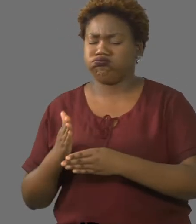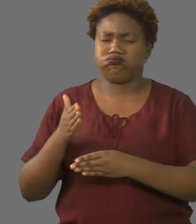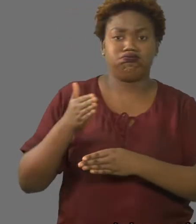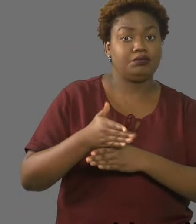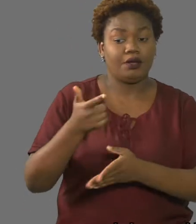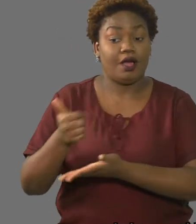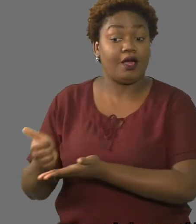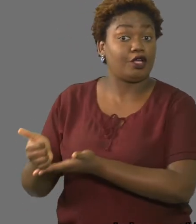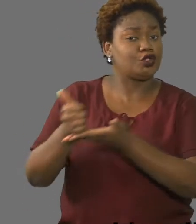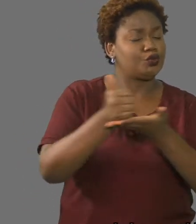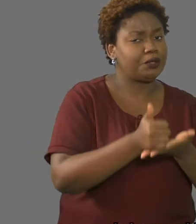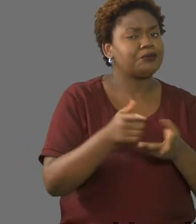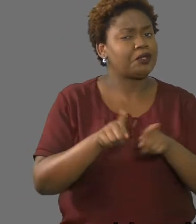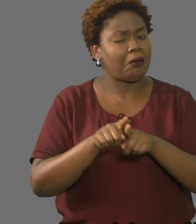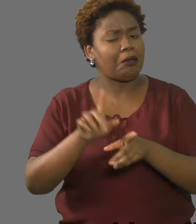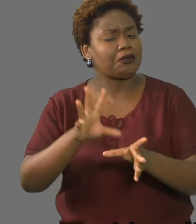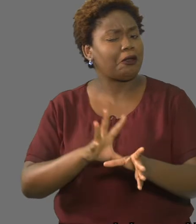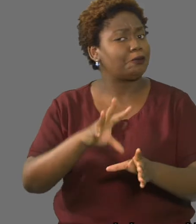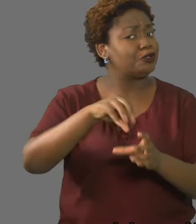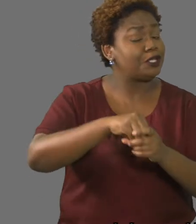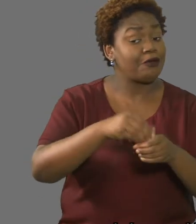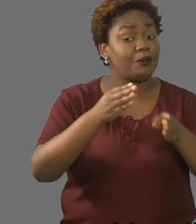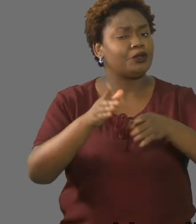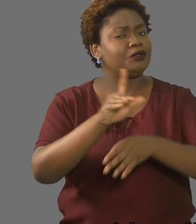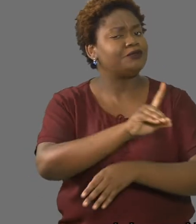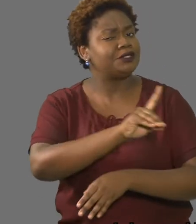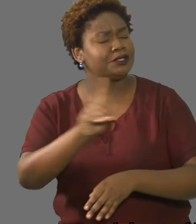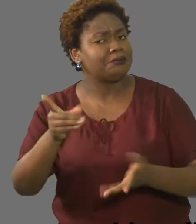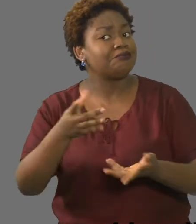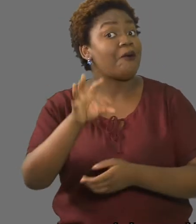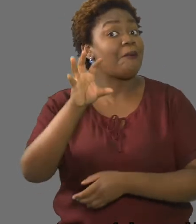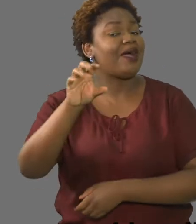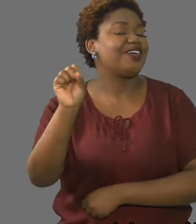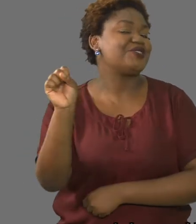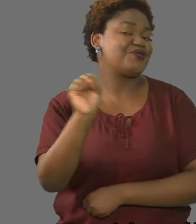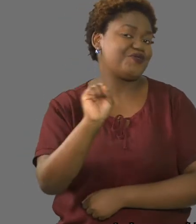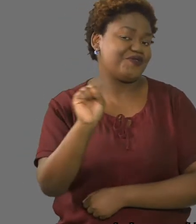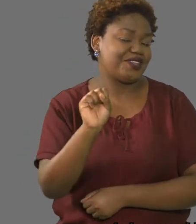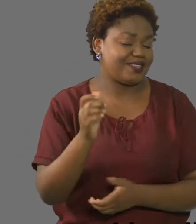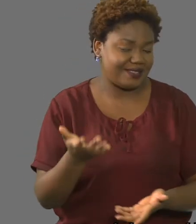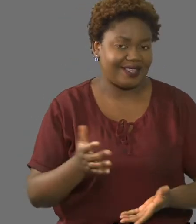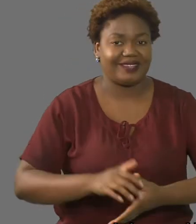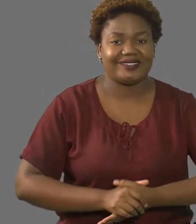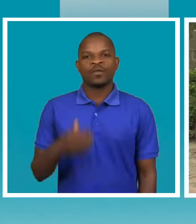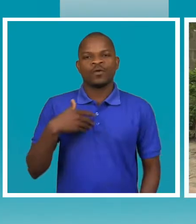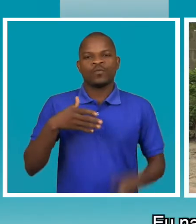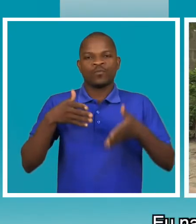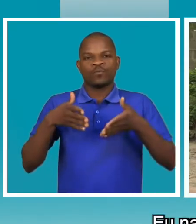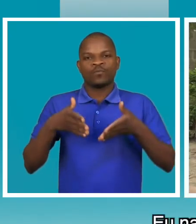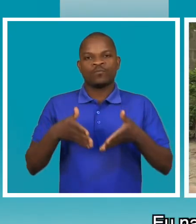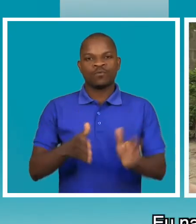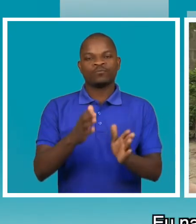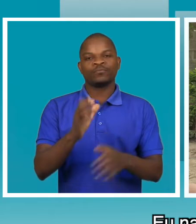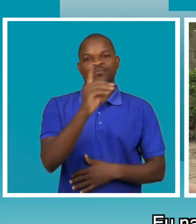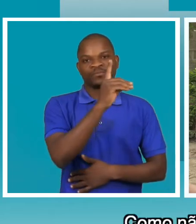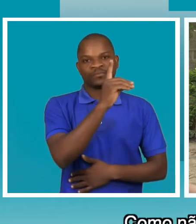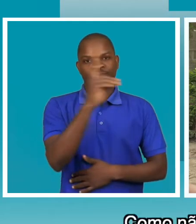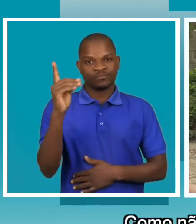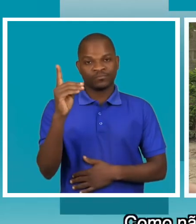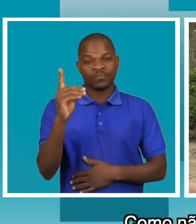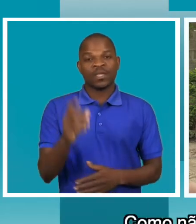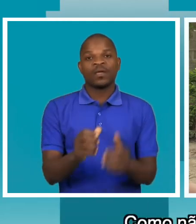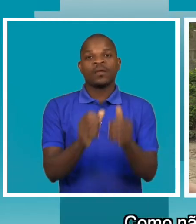ajuda na reabilitação e inclusão social de outras pessoas com deficiência na província de Sofala. Eu nasci com uma deficiência.